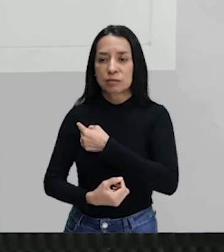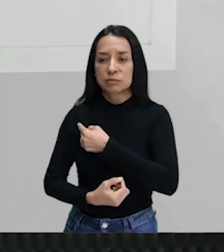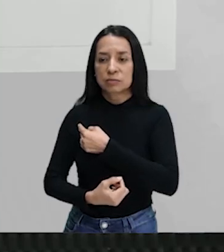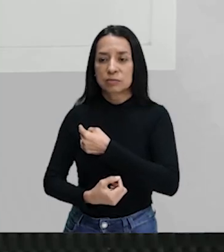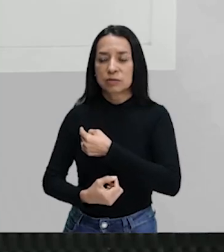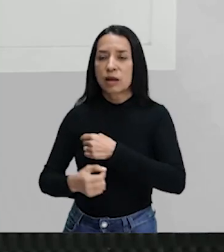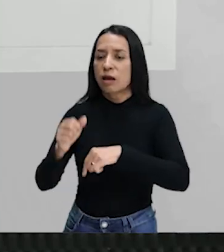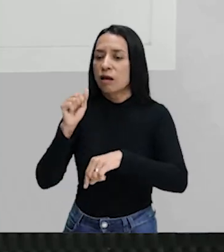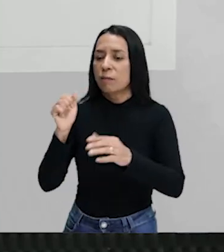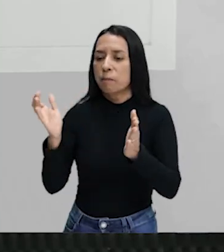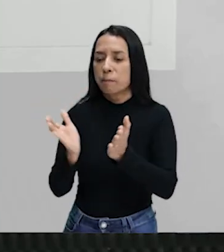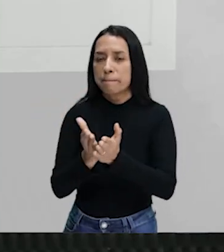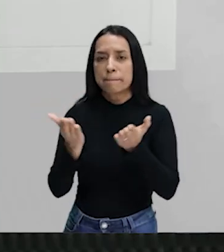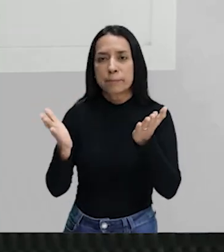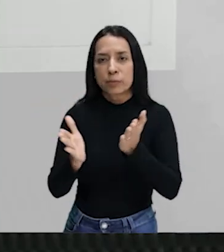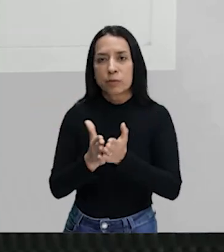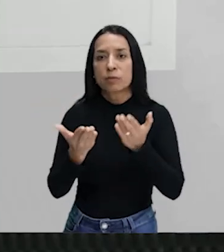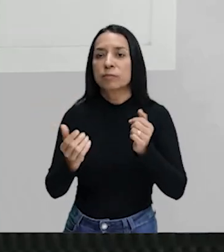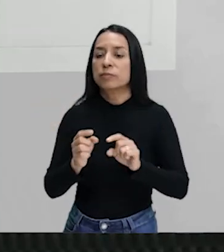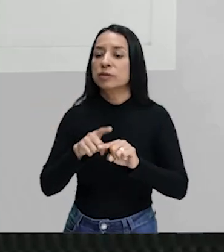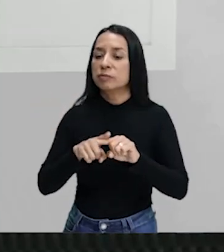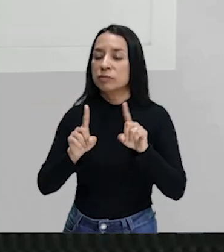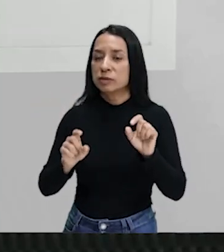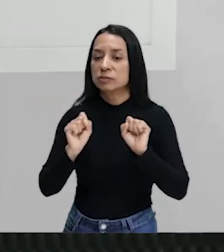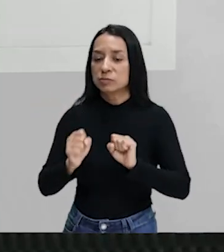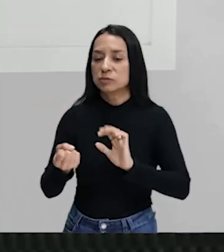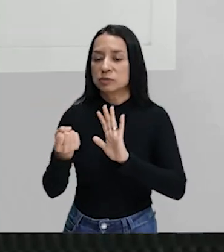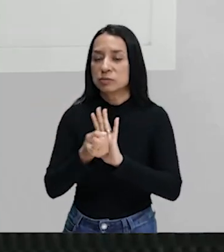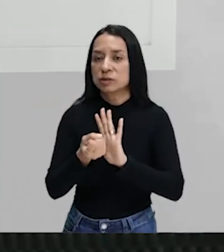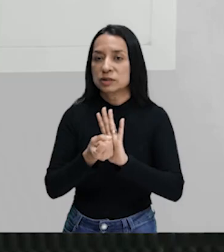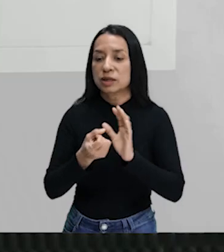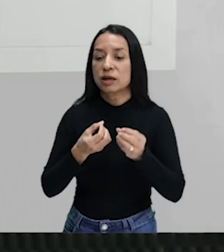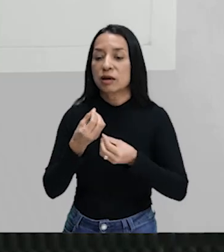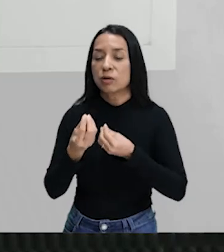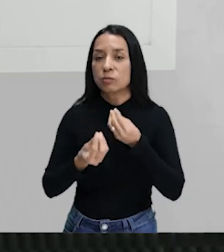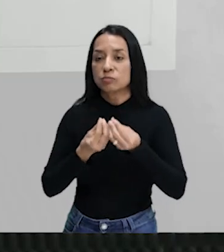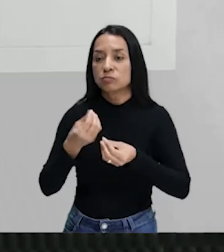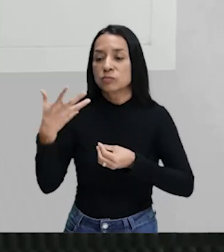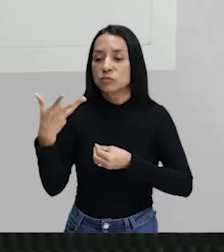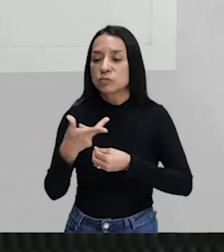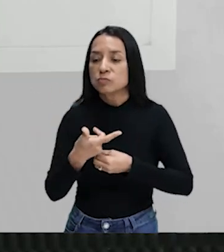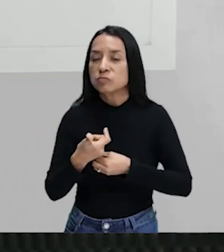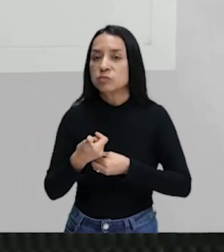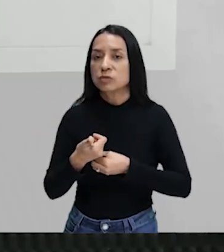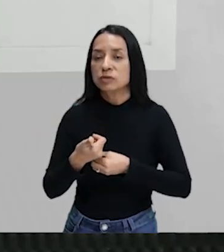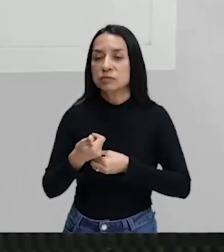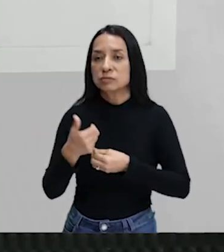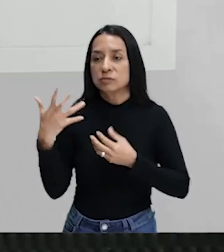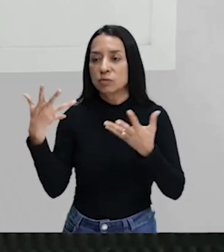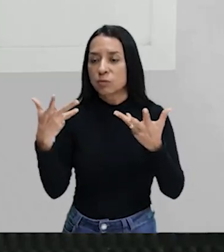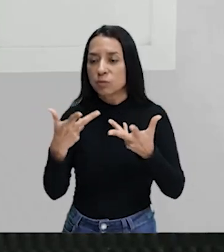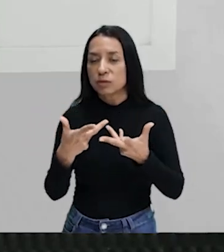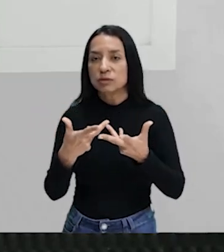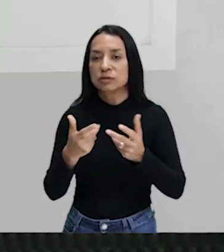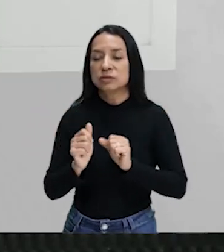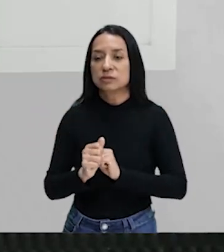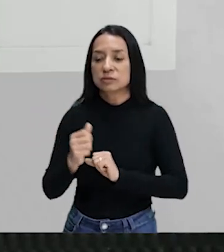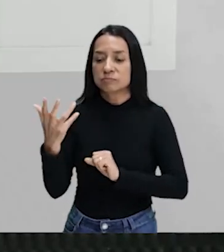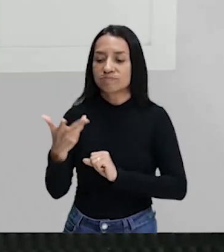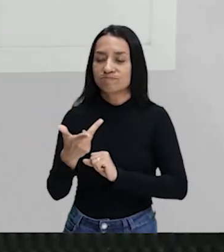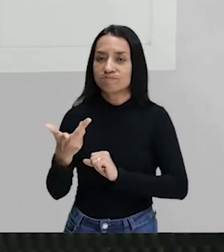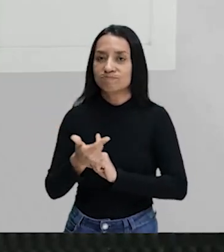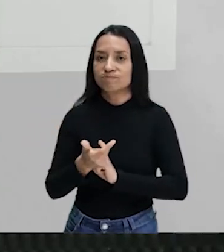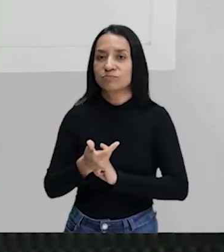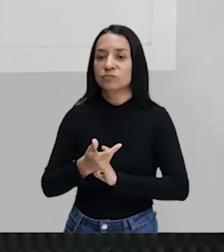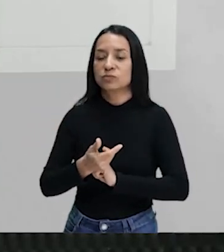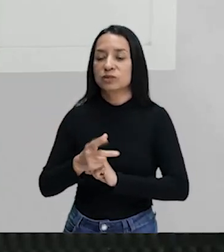né? Mas eu posso simbolizar também como qualidades as virtudes. E os vícios, então, defeitos, olha só. Quando